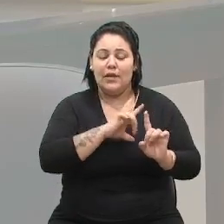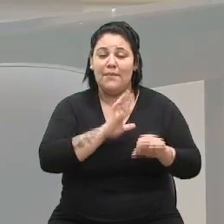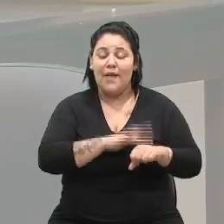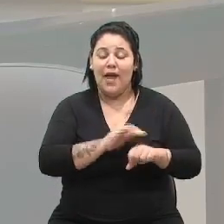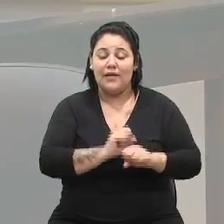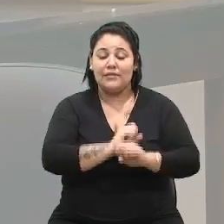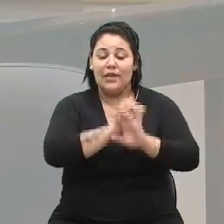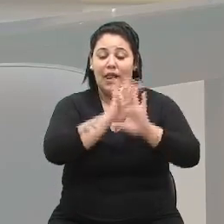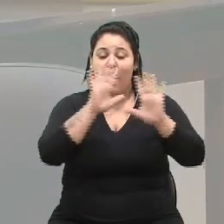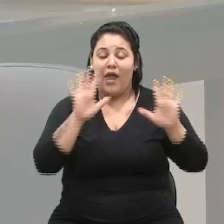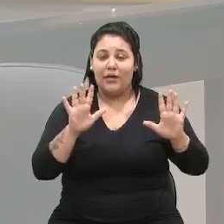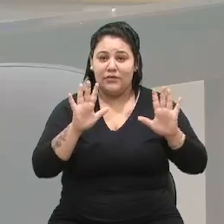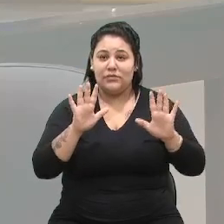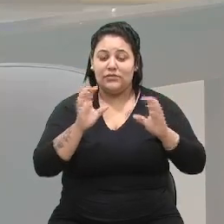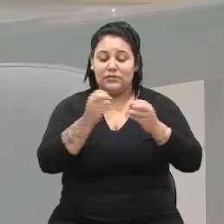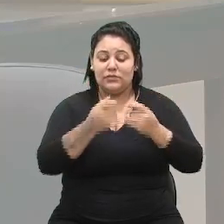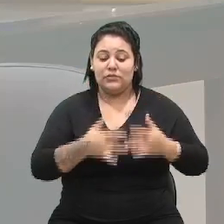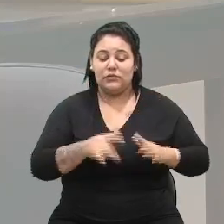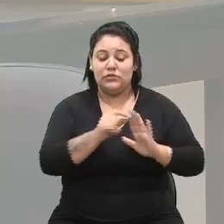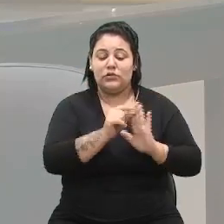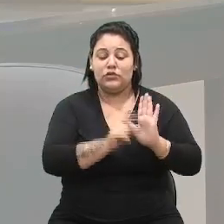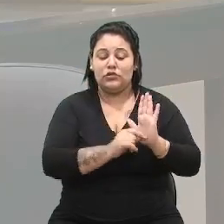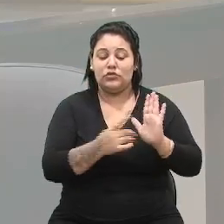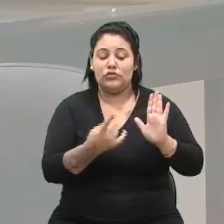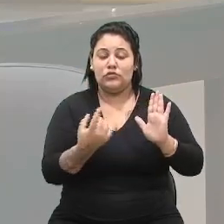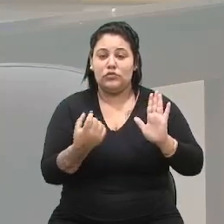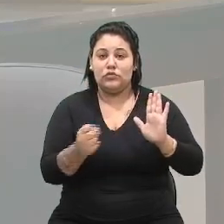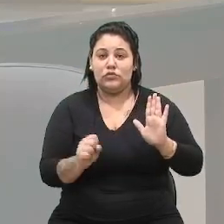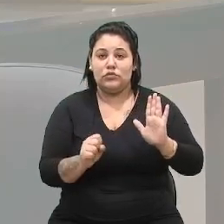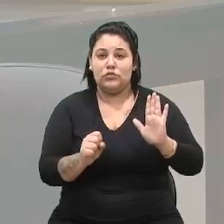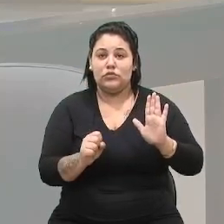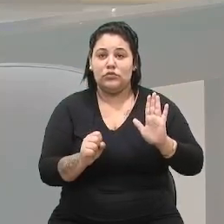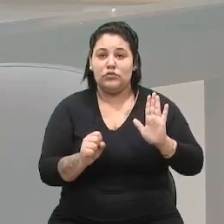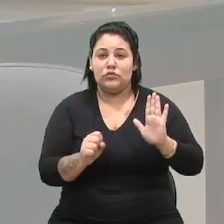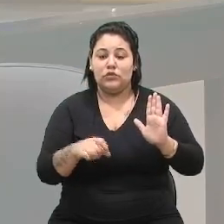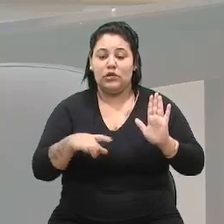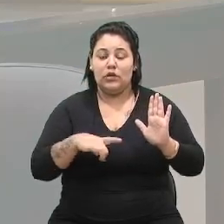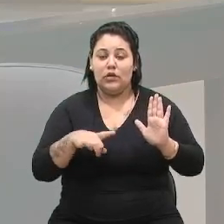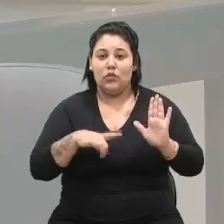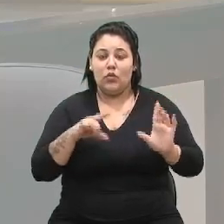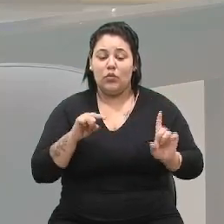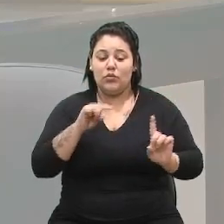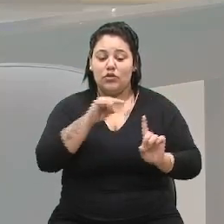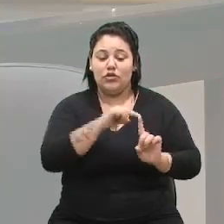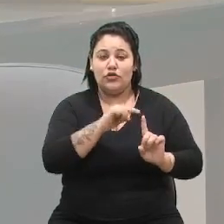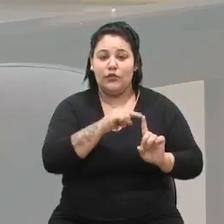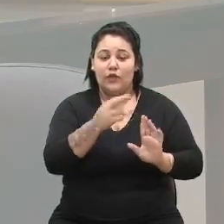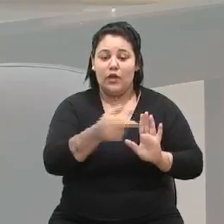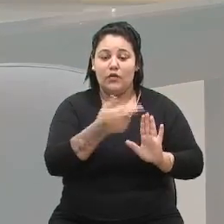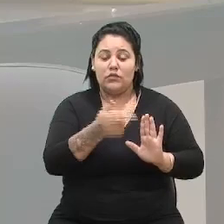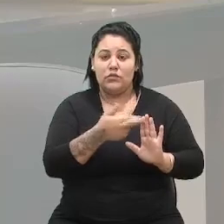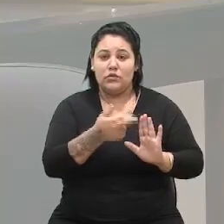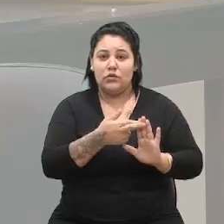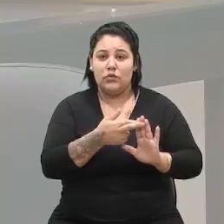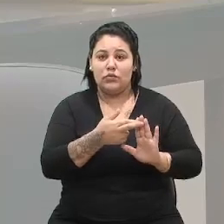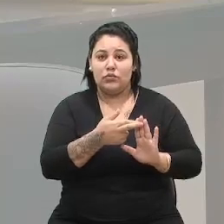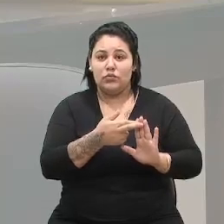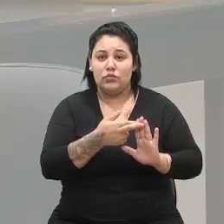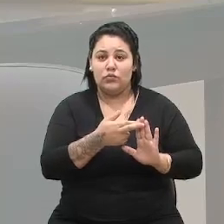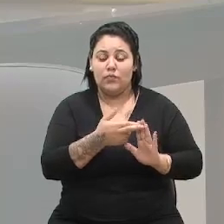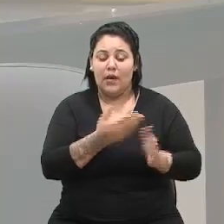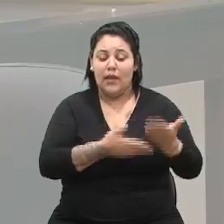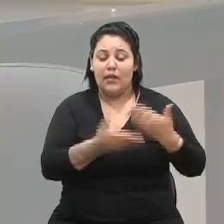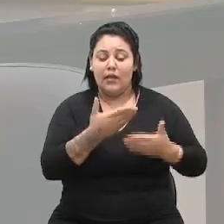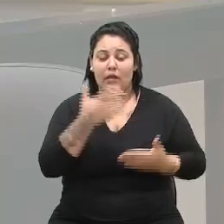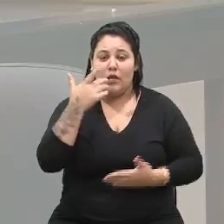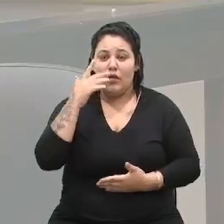à redação do artigo 18, no que tange à elaboração de resoluções de mesa para atender os serviços